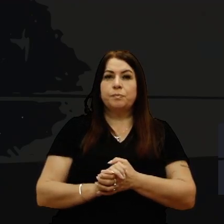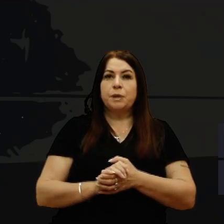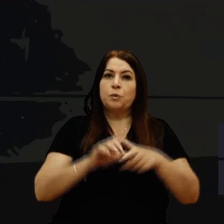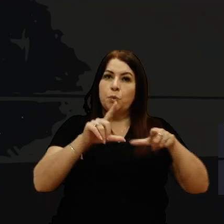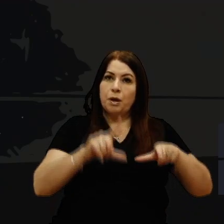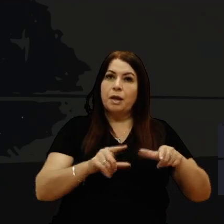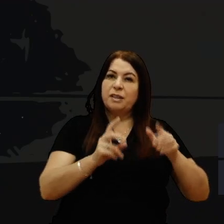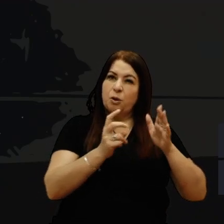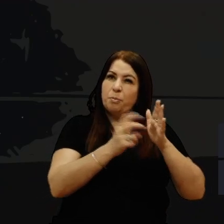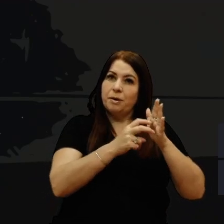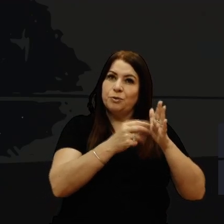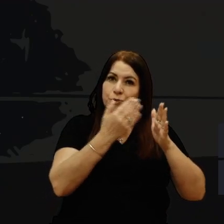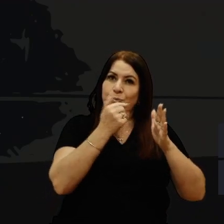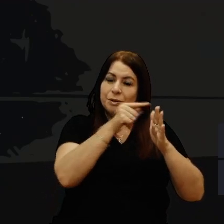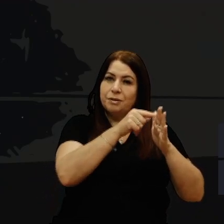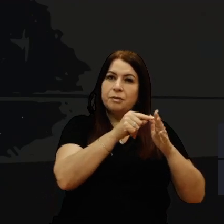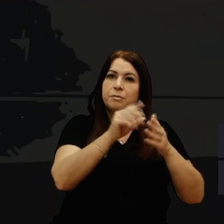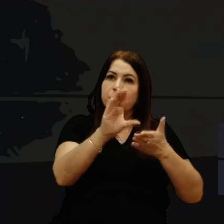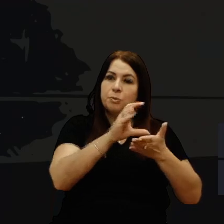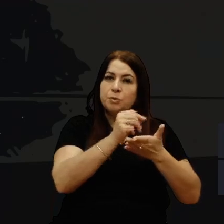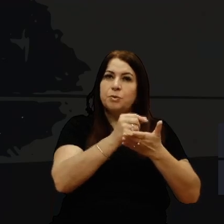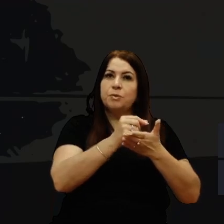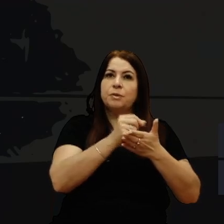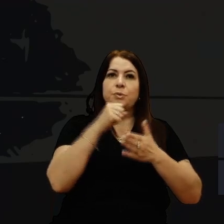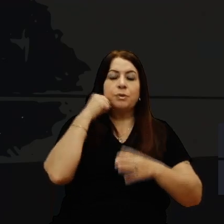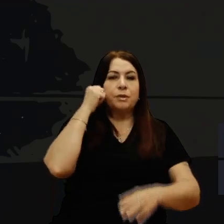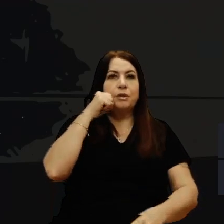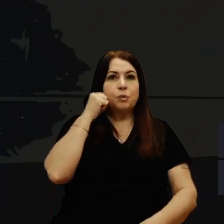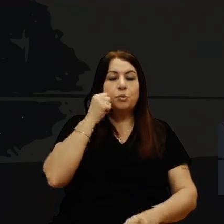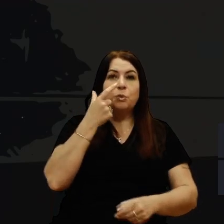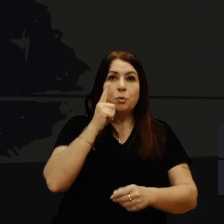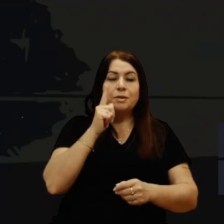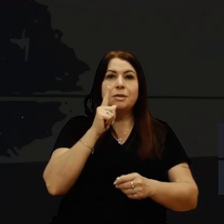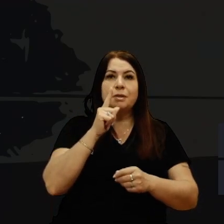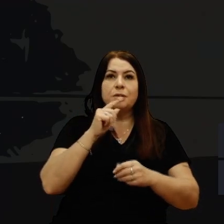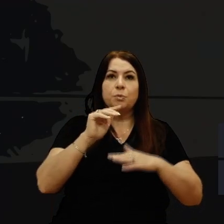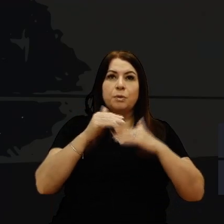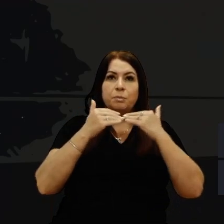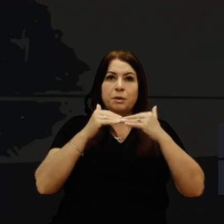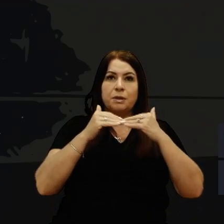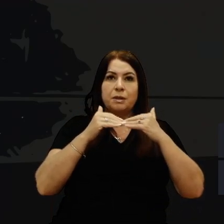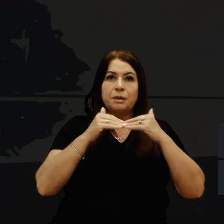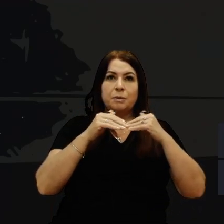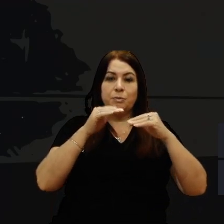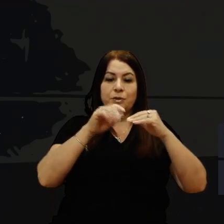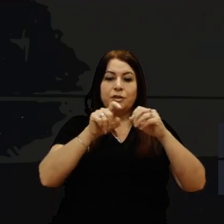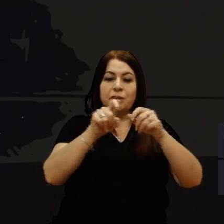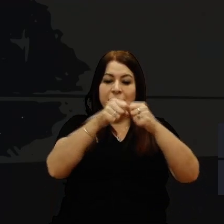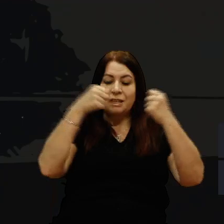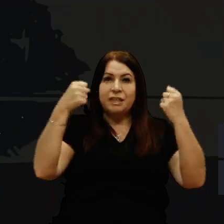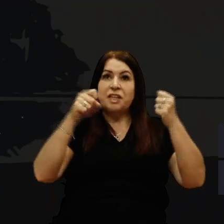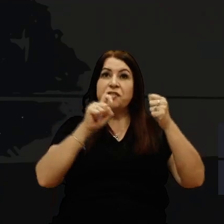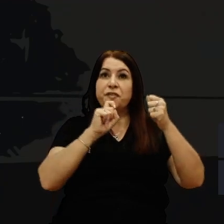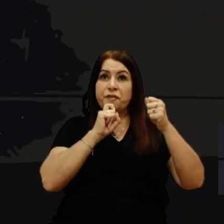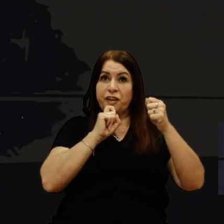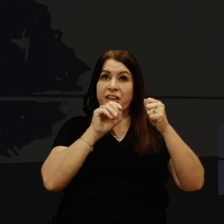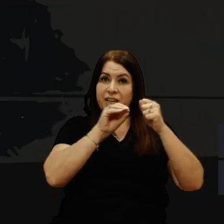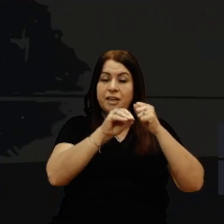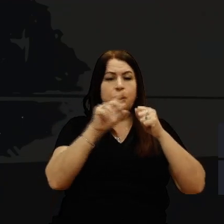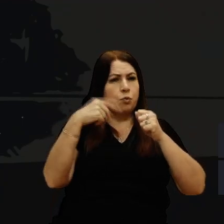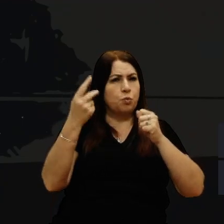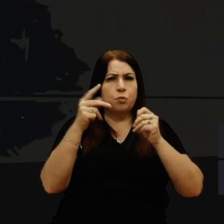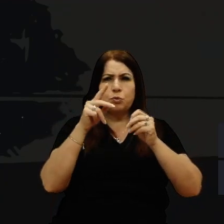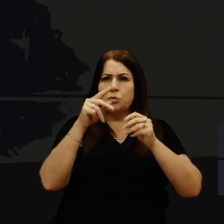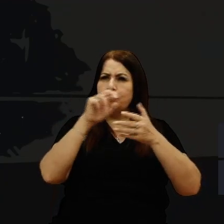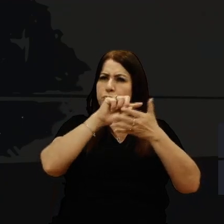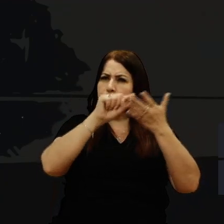Alimento, em busca de um recurso com o senador lá para ver se a gente consegue um caminhão câmara fria, entre outros inúmeros projetos que a